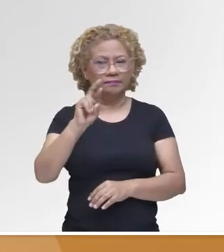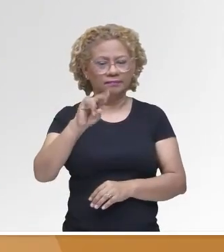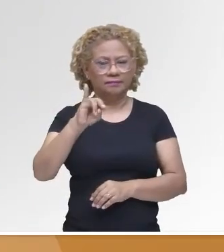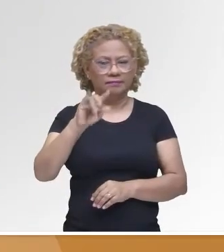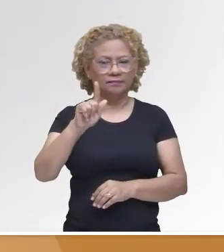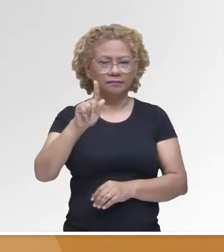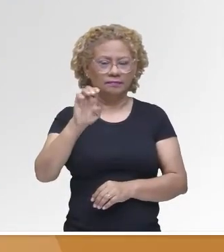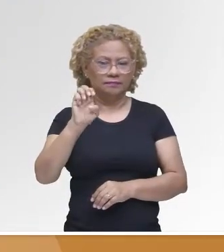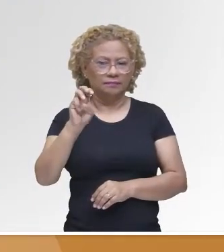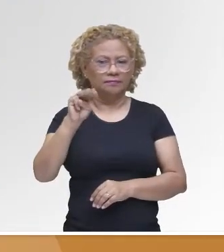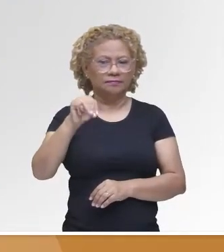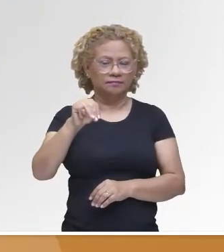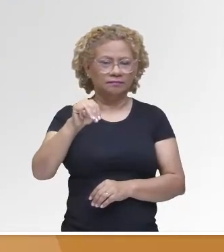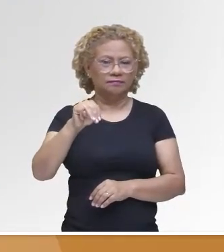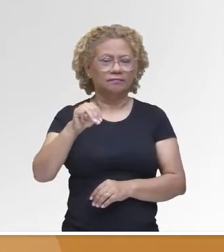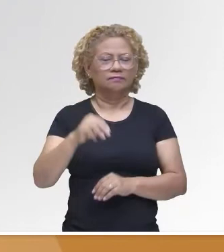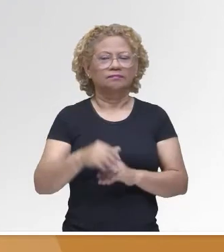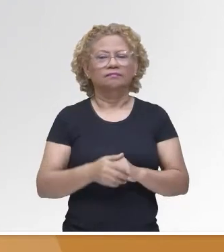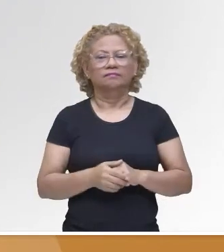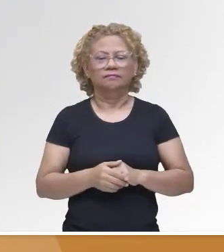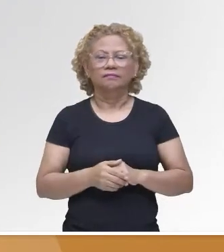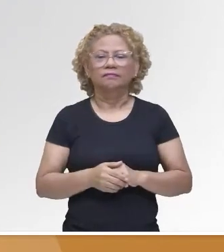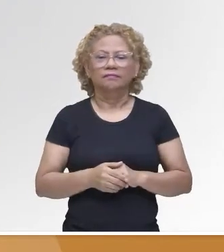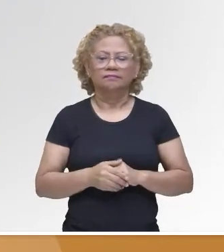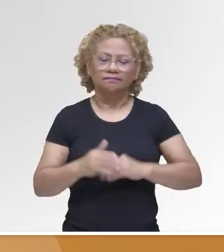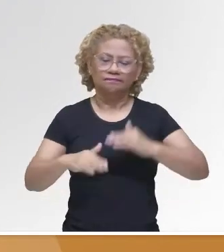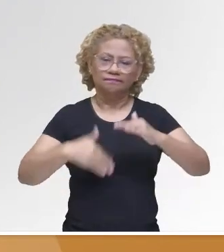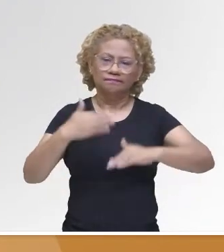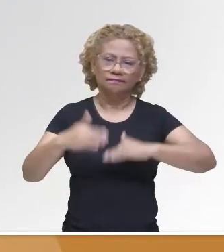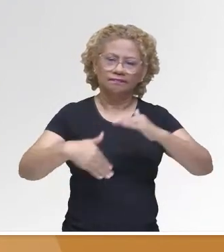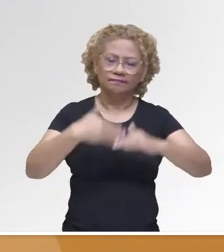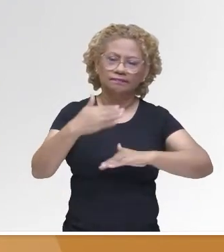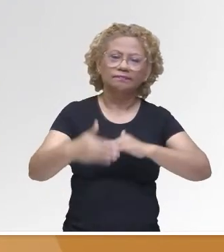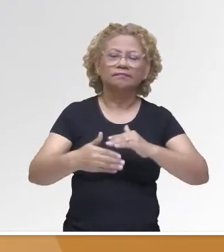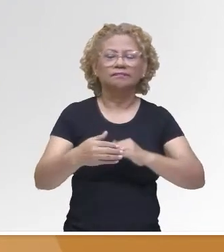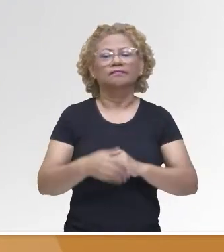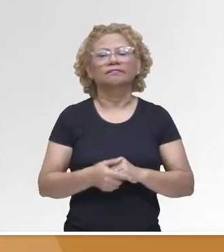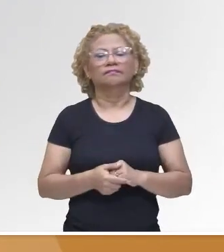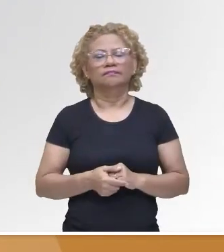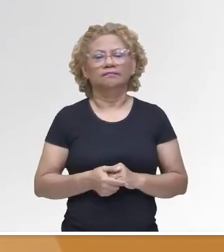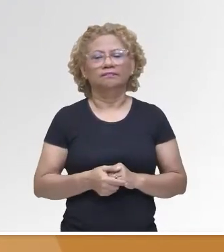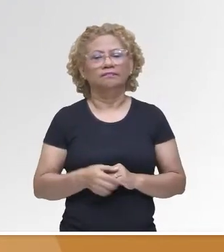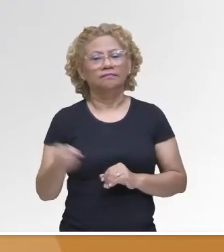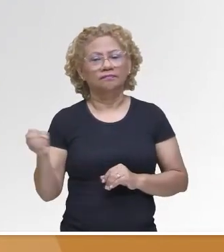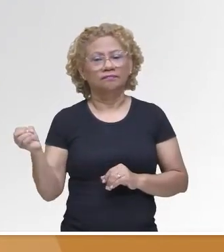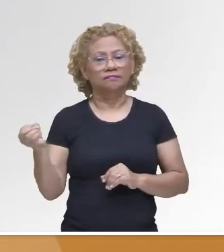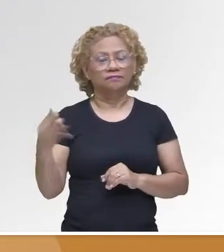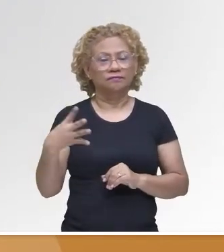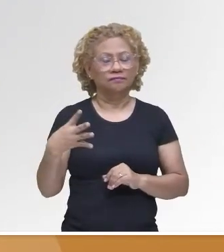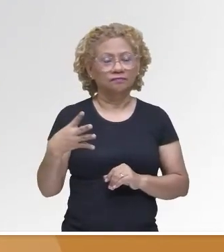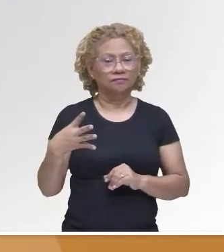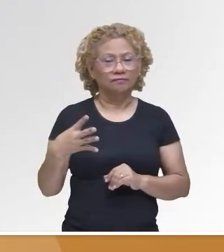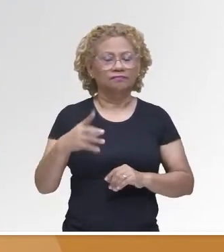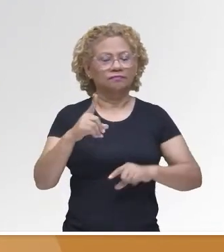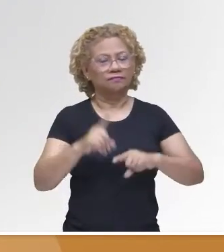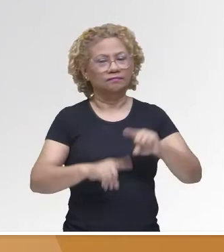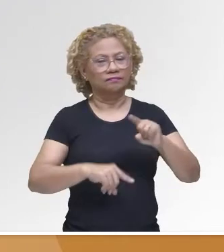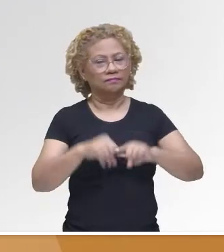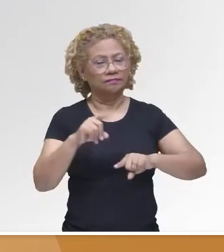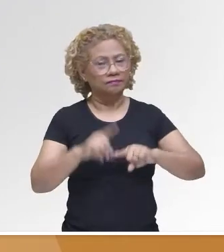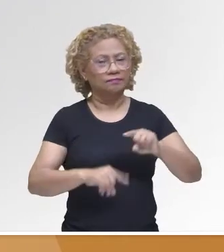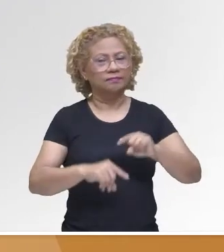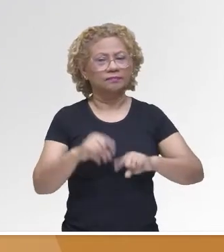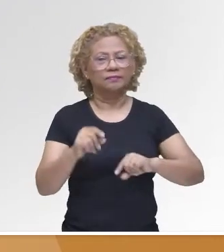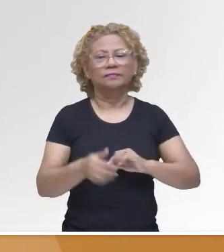Dentro do processo da evolução, da construção, né? Material, né?